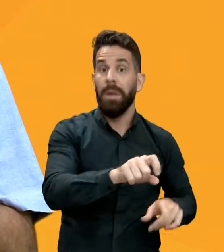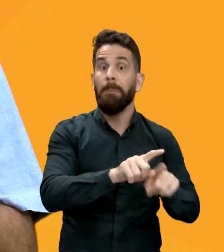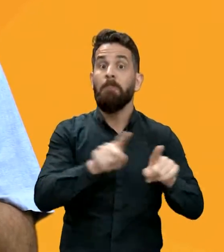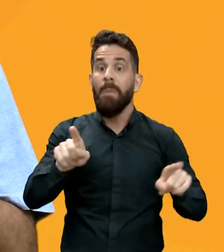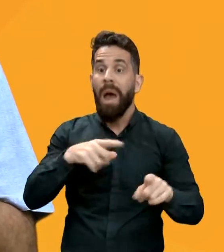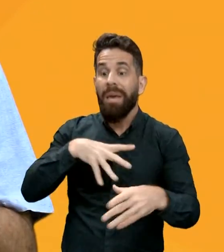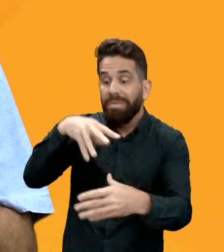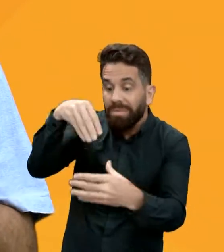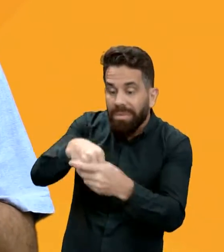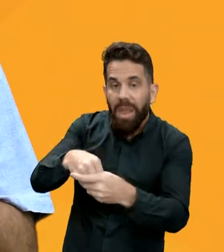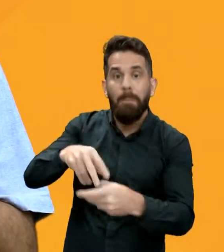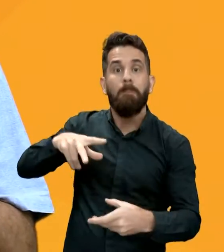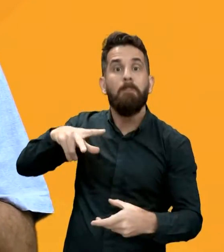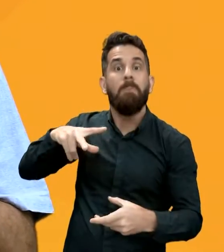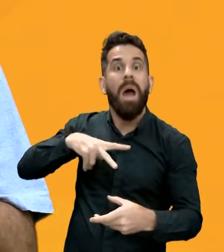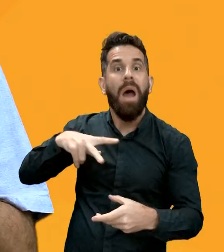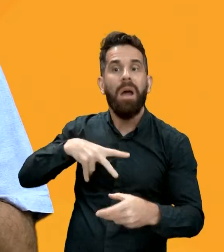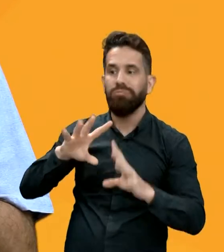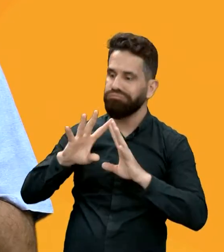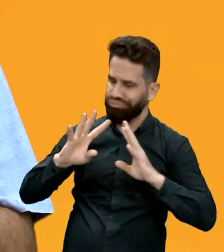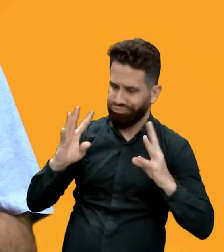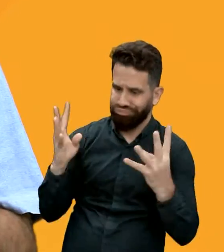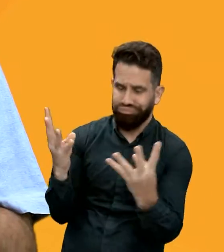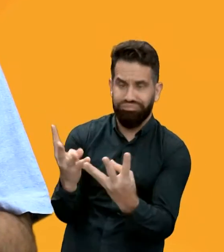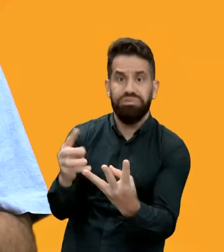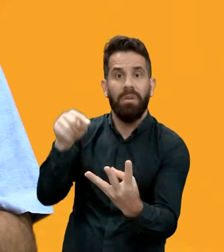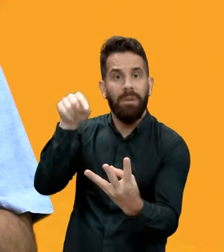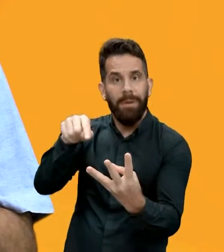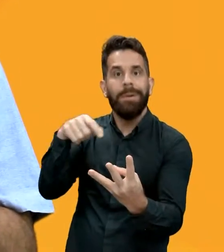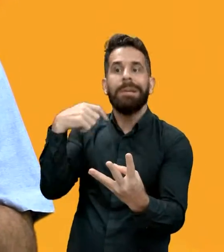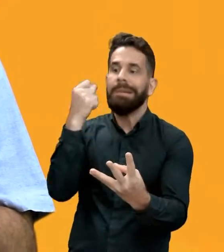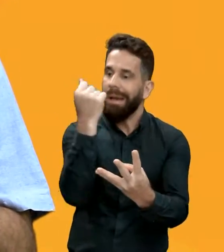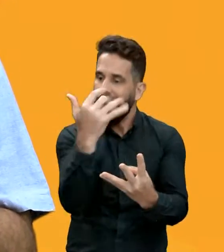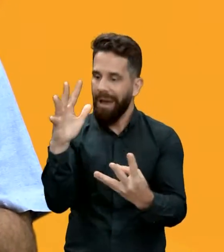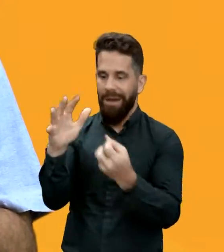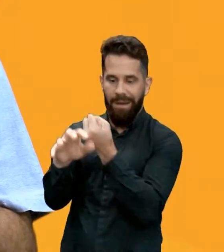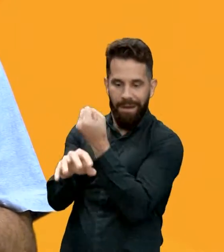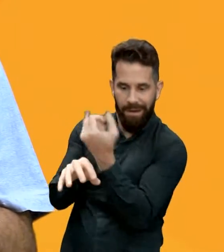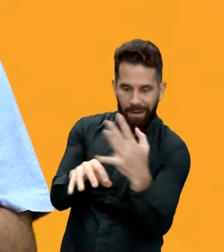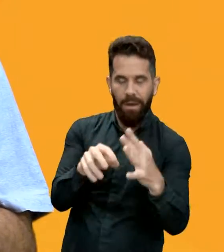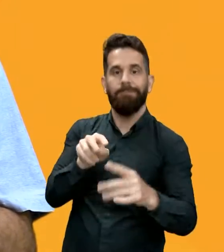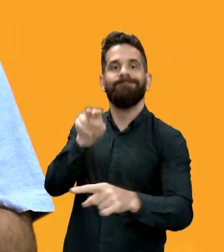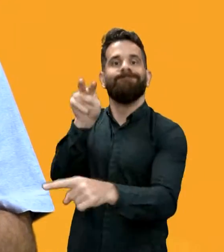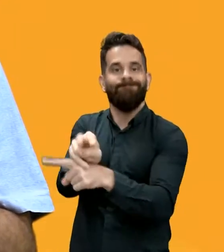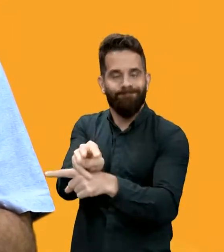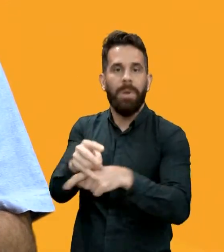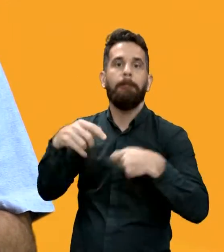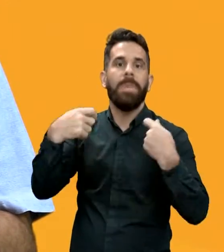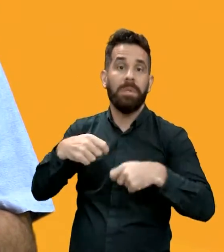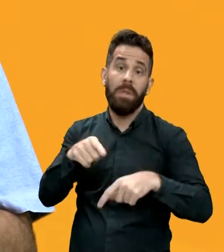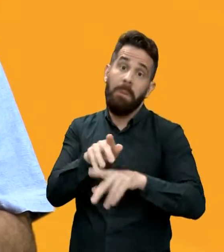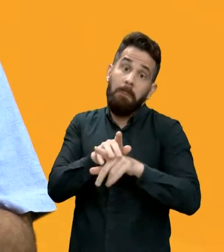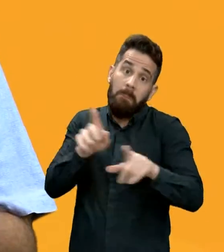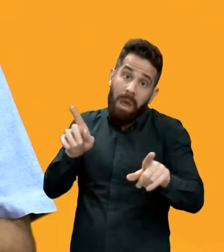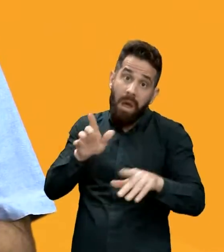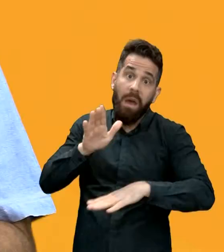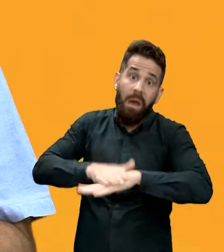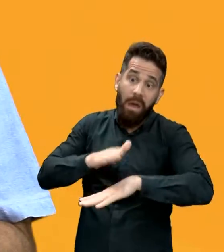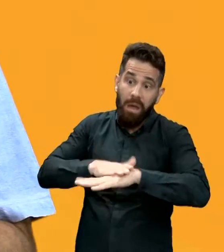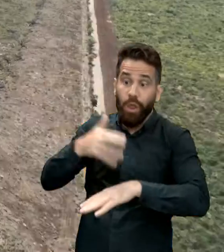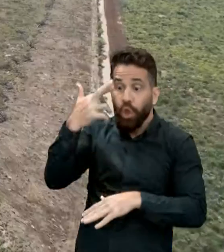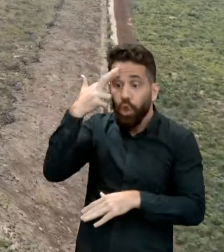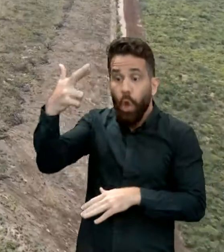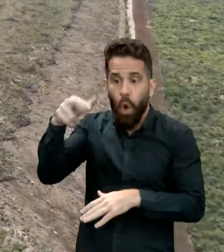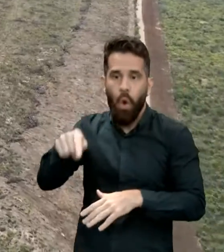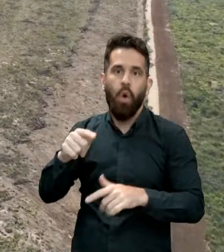áreas protegidas dentro das das propriedades rurais e que estão sobre a ação e sobre o controle dos próprios